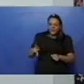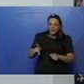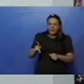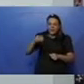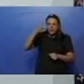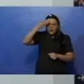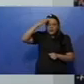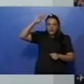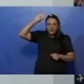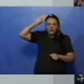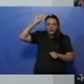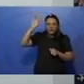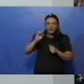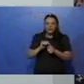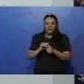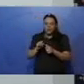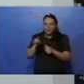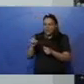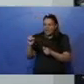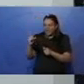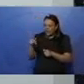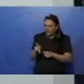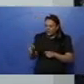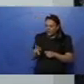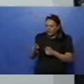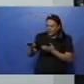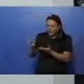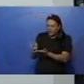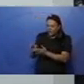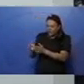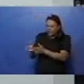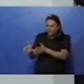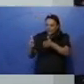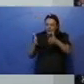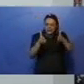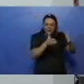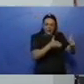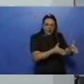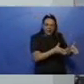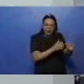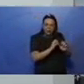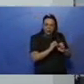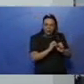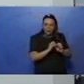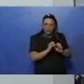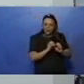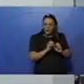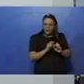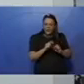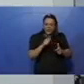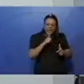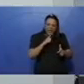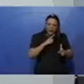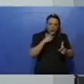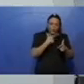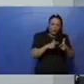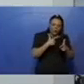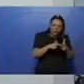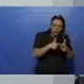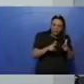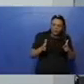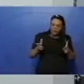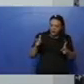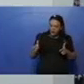ele se retirou, e olha que é um dos países mais poluentes, e aí, a outra problemática, além